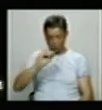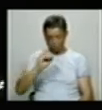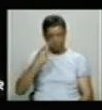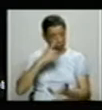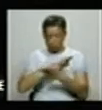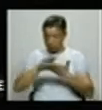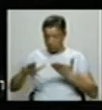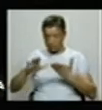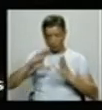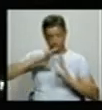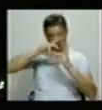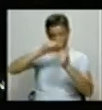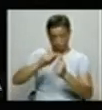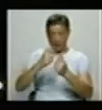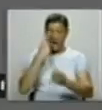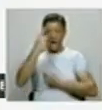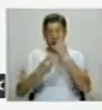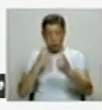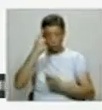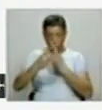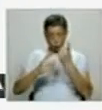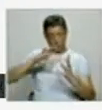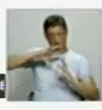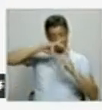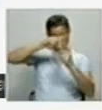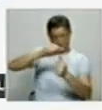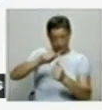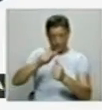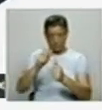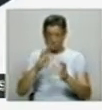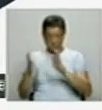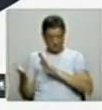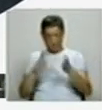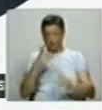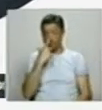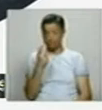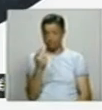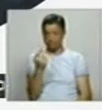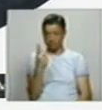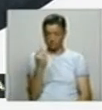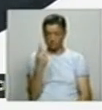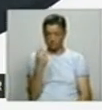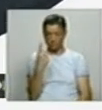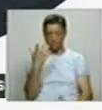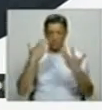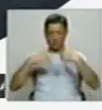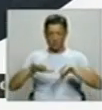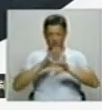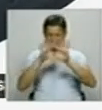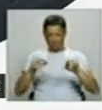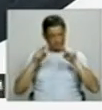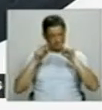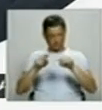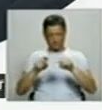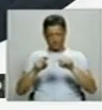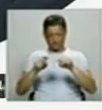Nós conhecemos alguns planetas, exoplanetas, com órbitas mais ou menos parecidos, mas nada com esta